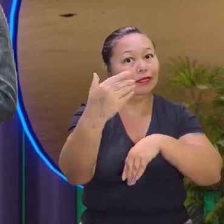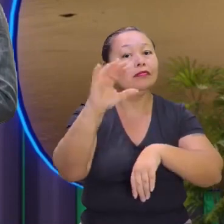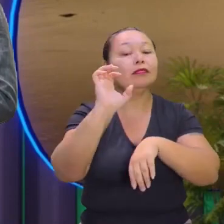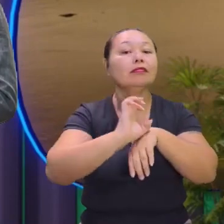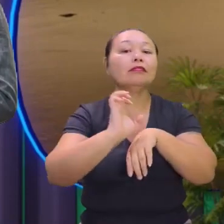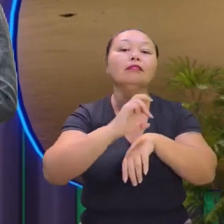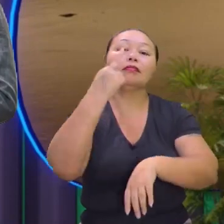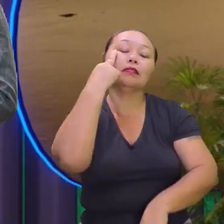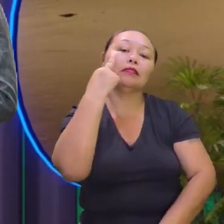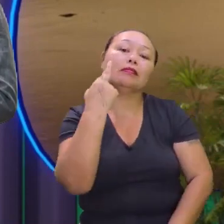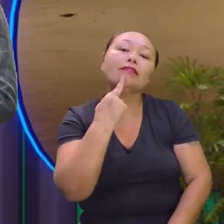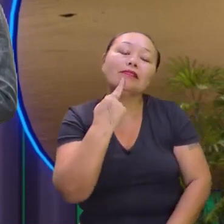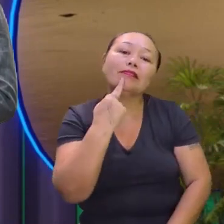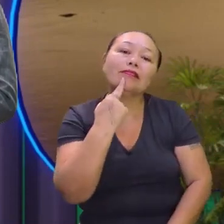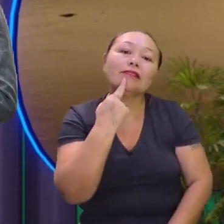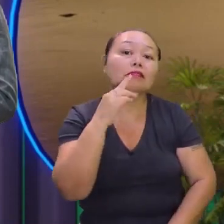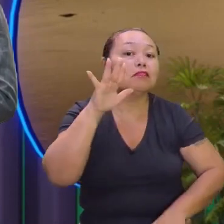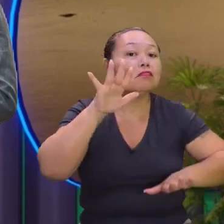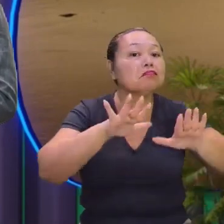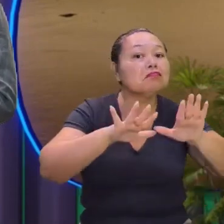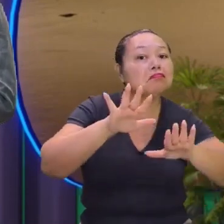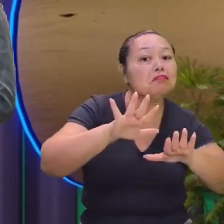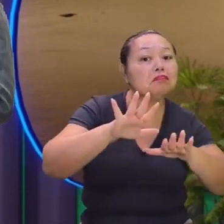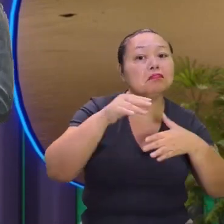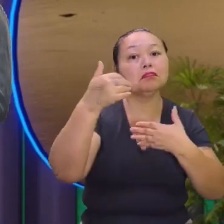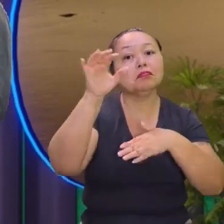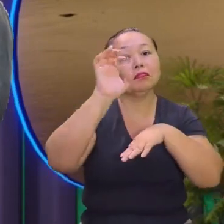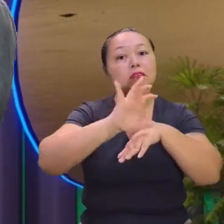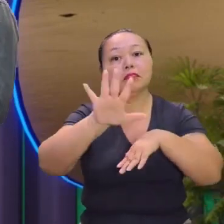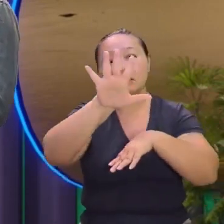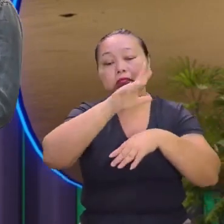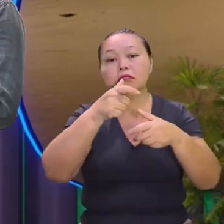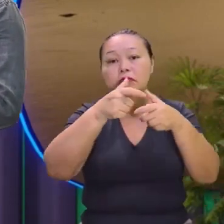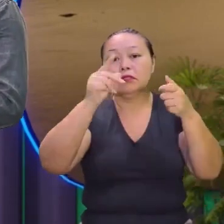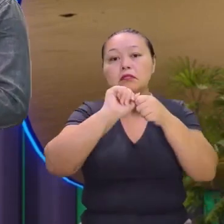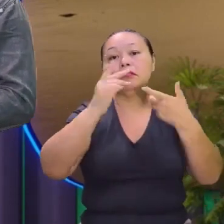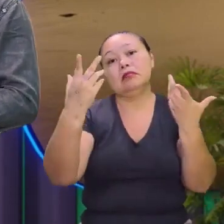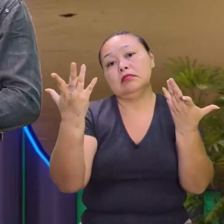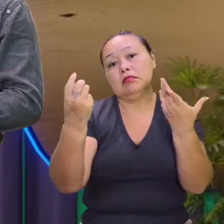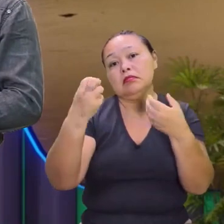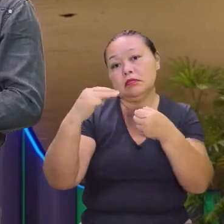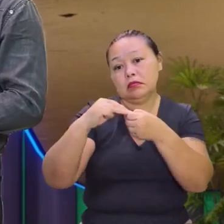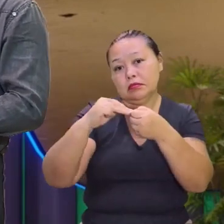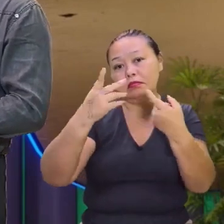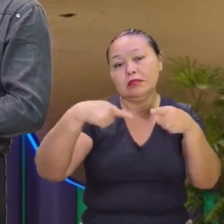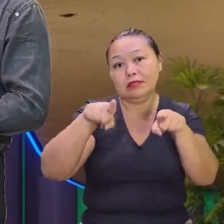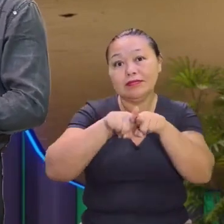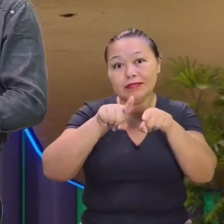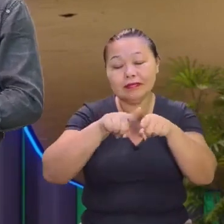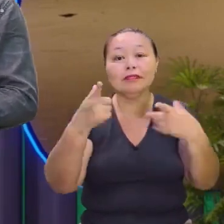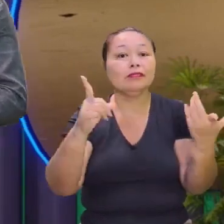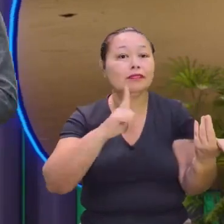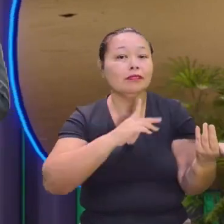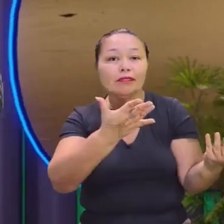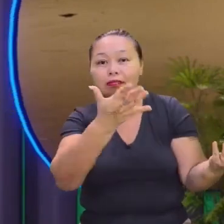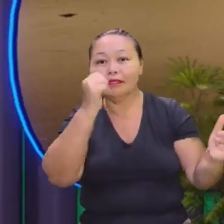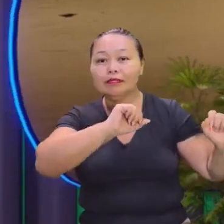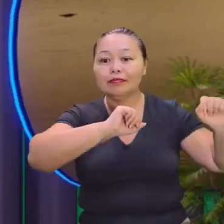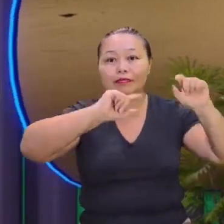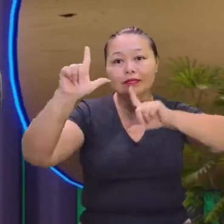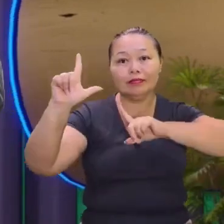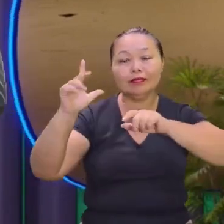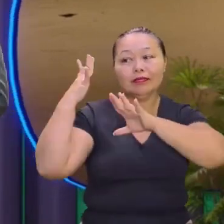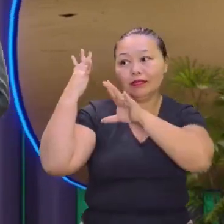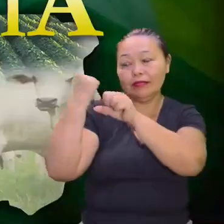aqui no estado de Rondônia, independente que seja a nível estadual, a municipal, se cobrar a Geografia de Rondônia. Exatamente. Beleza? Então vamos lá na tela